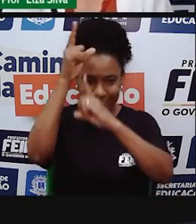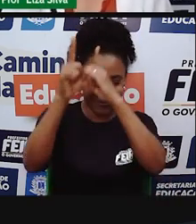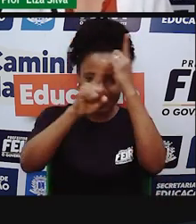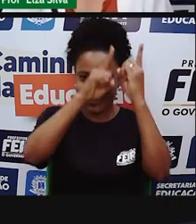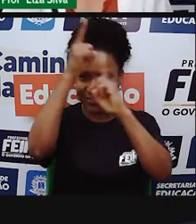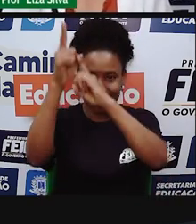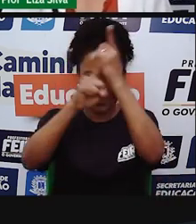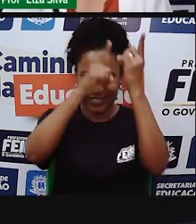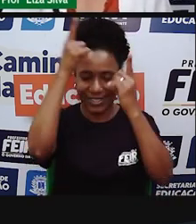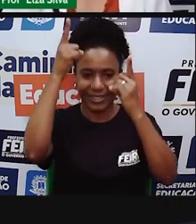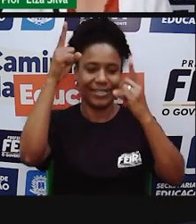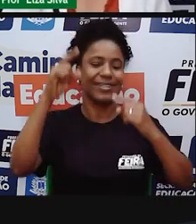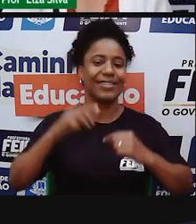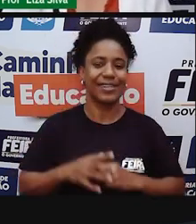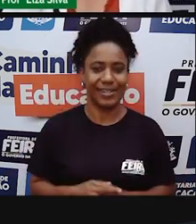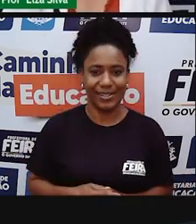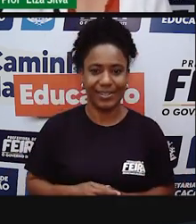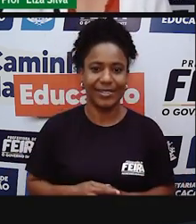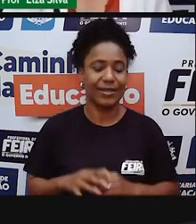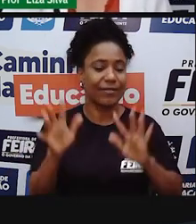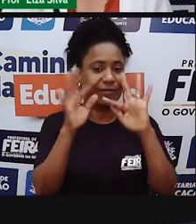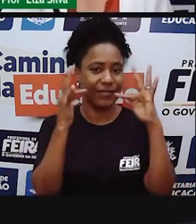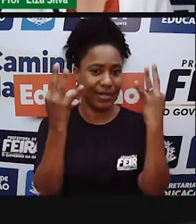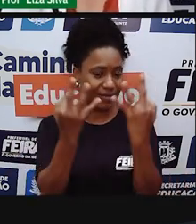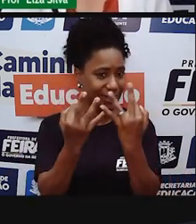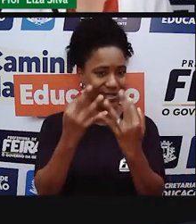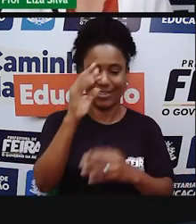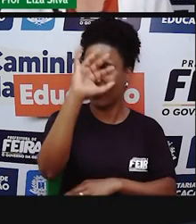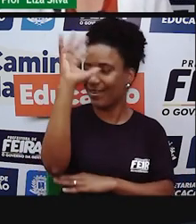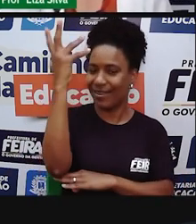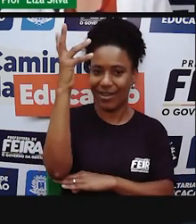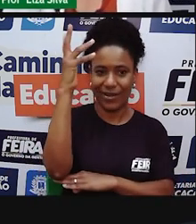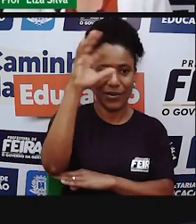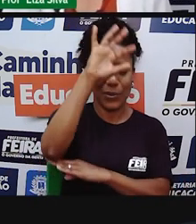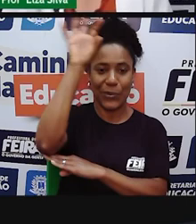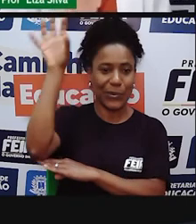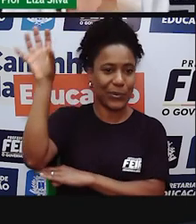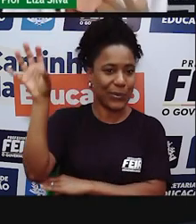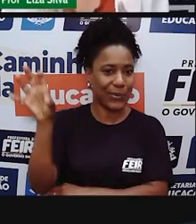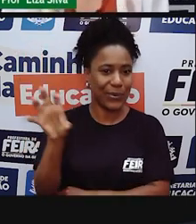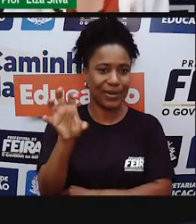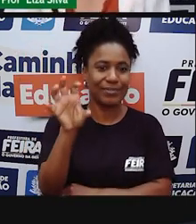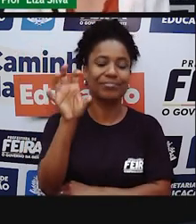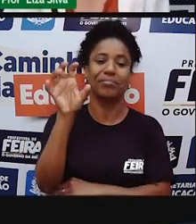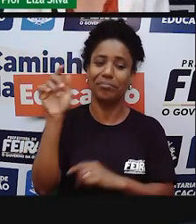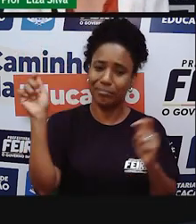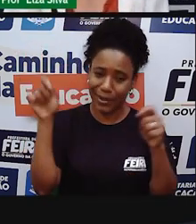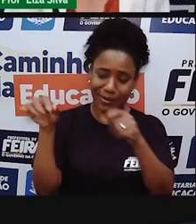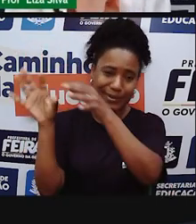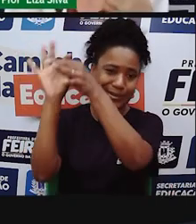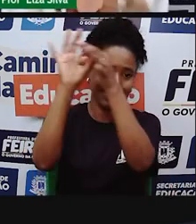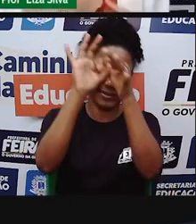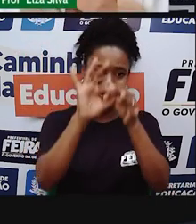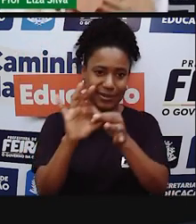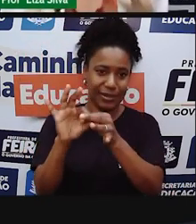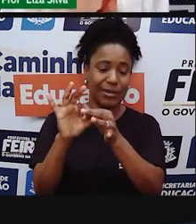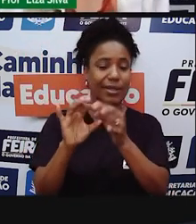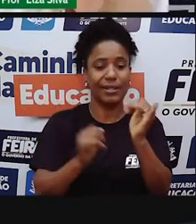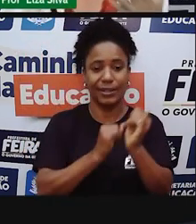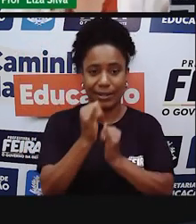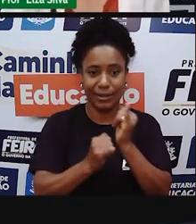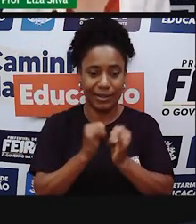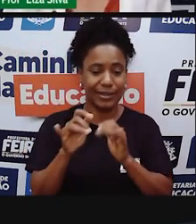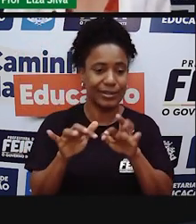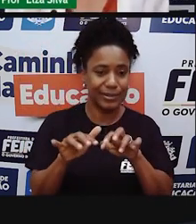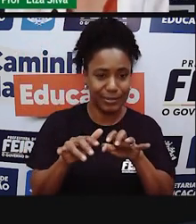e elabore a sua family tree. Lembre-se que vocês podem, se vocês tiverem acesso à internet, fazer